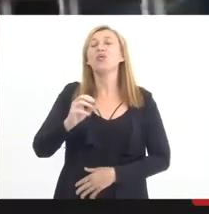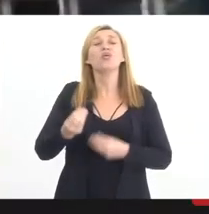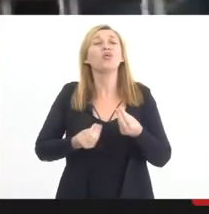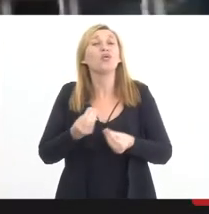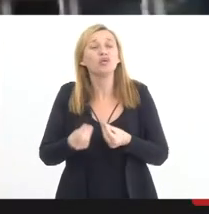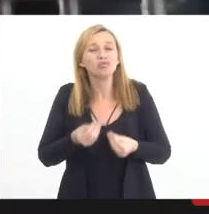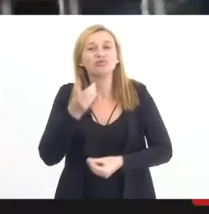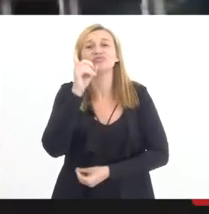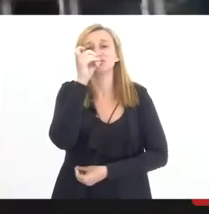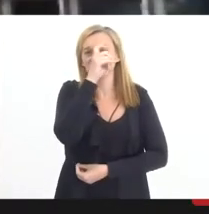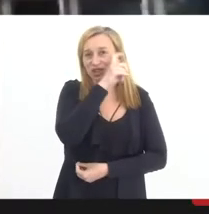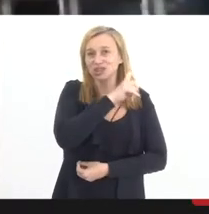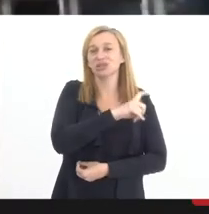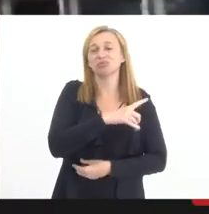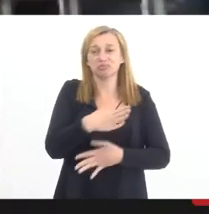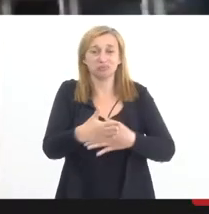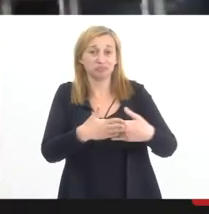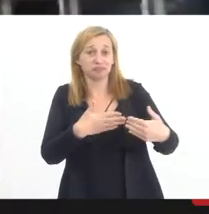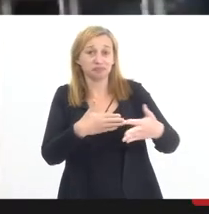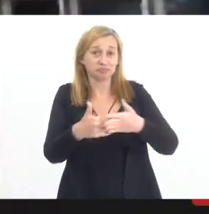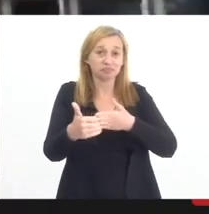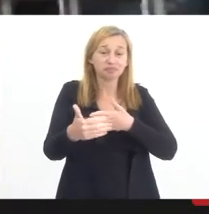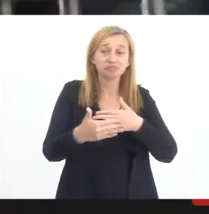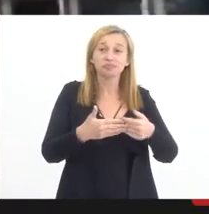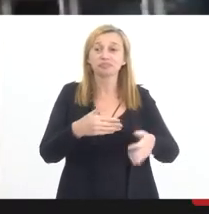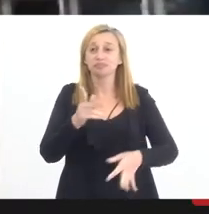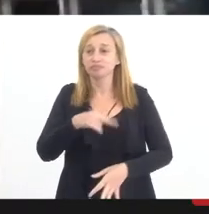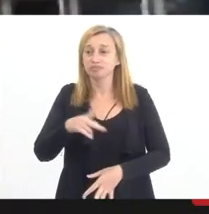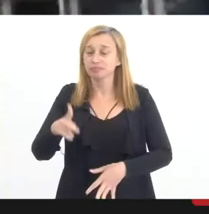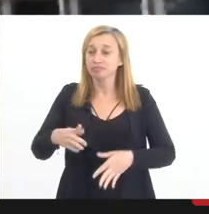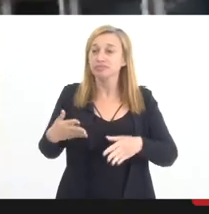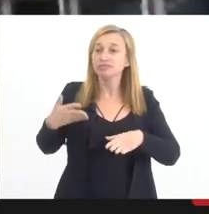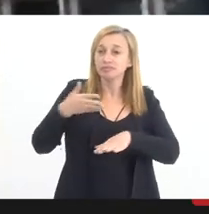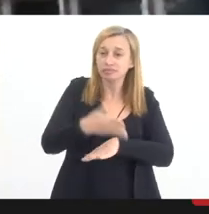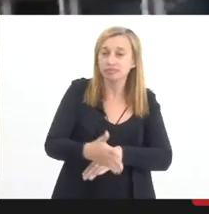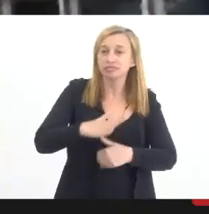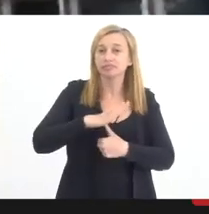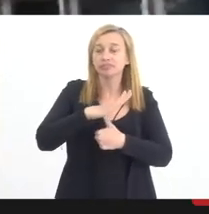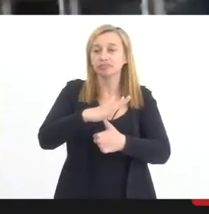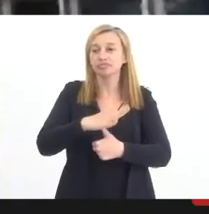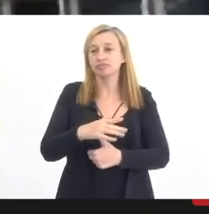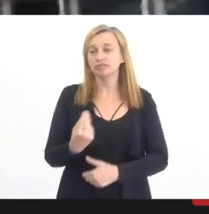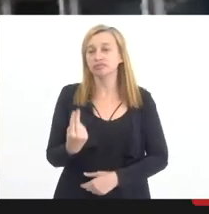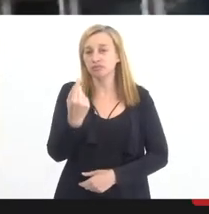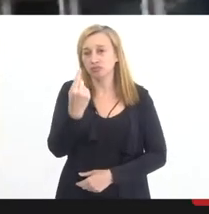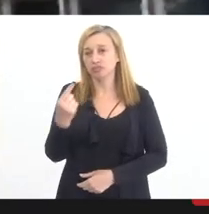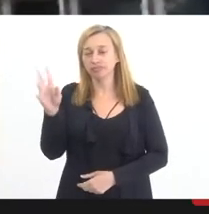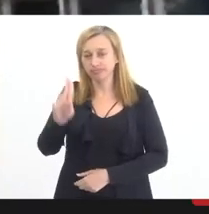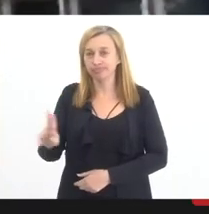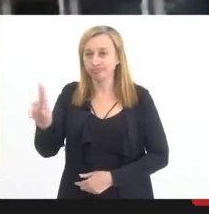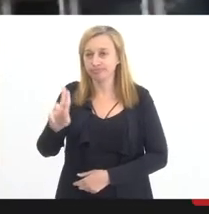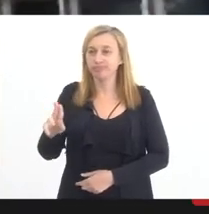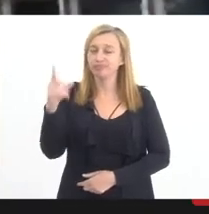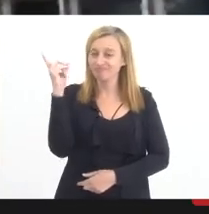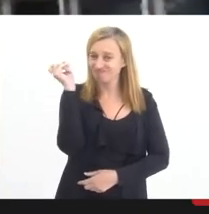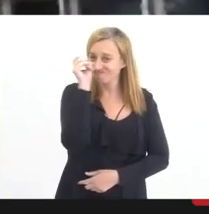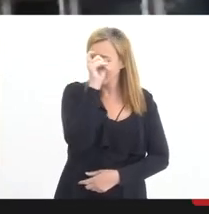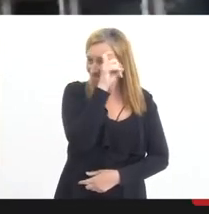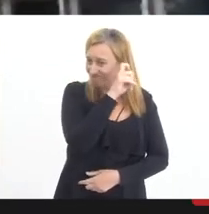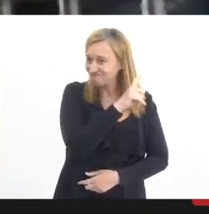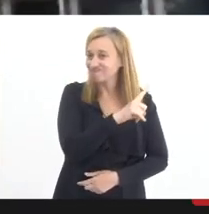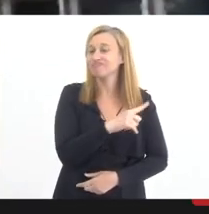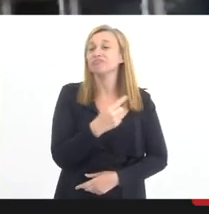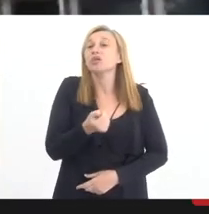é difícil... para qualquer docente chegar à reitoria de uma universidade. É extremamente difícil,